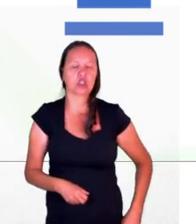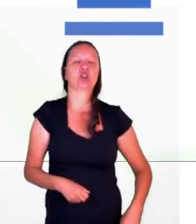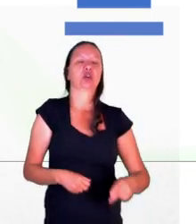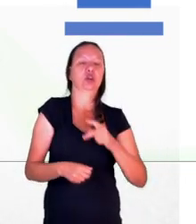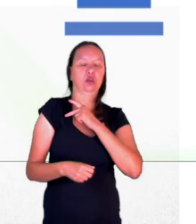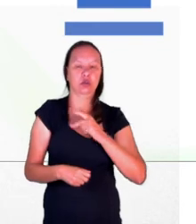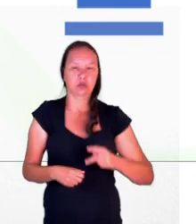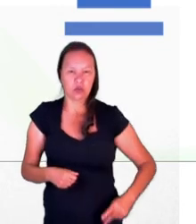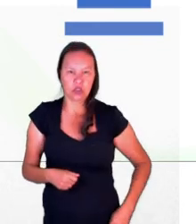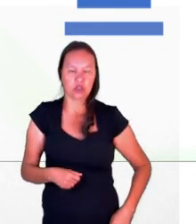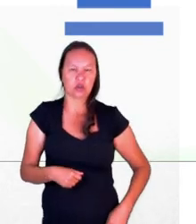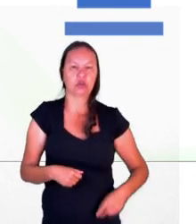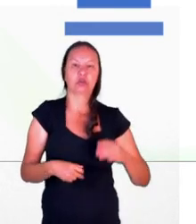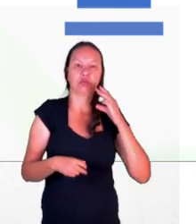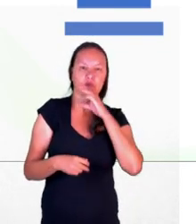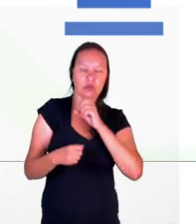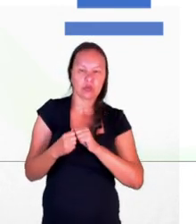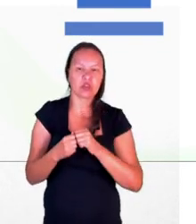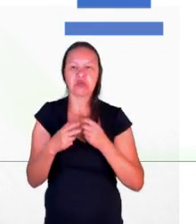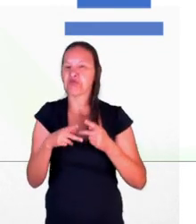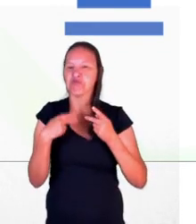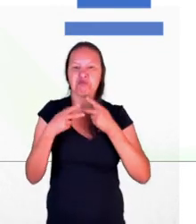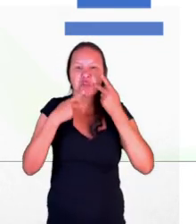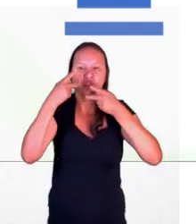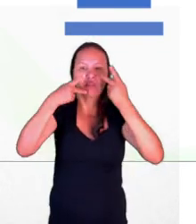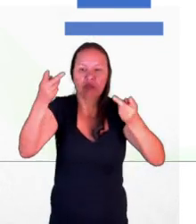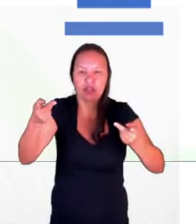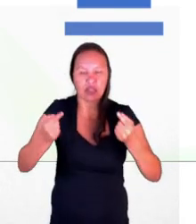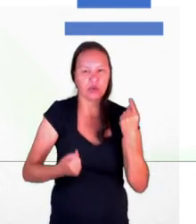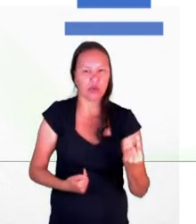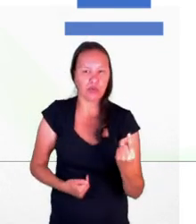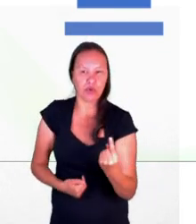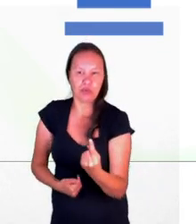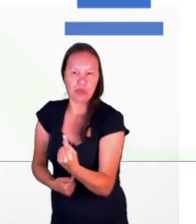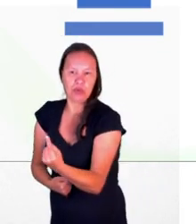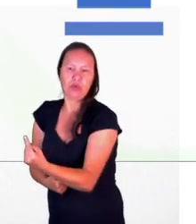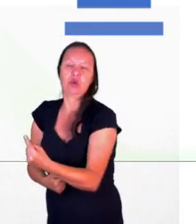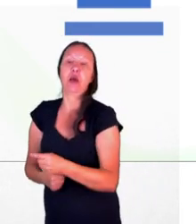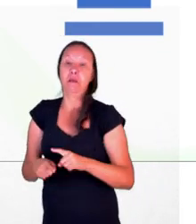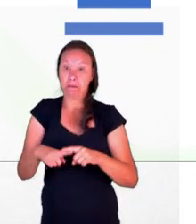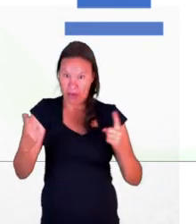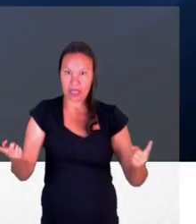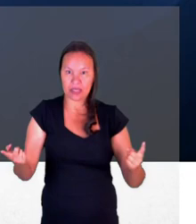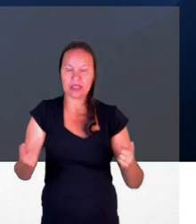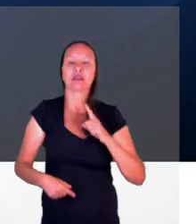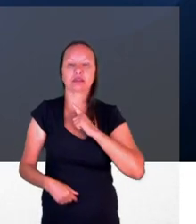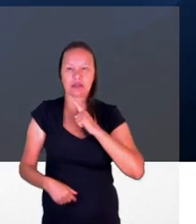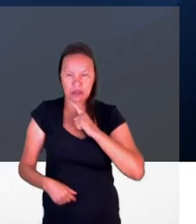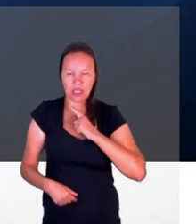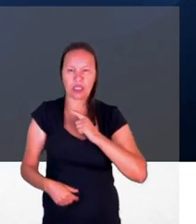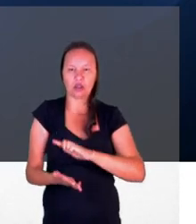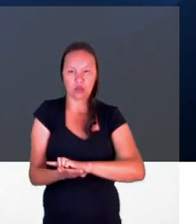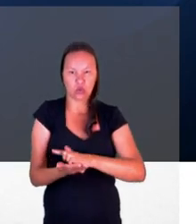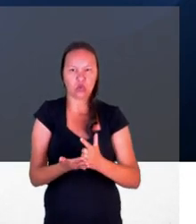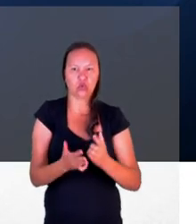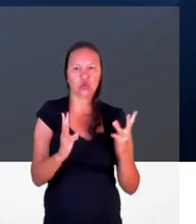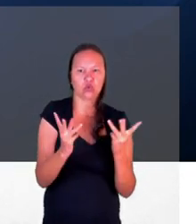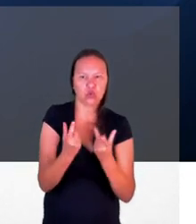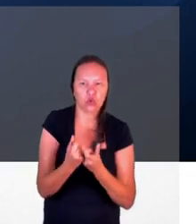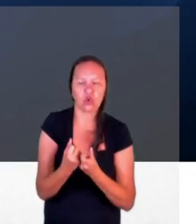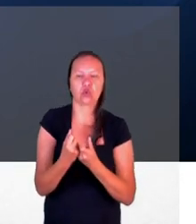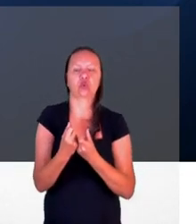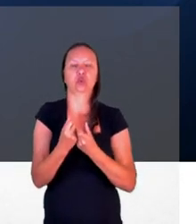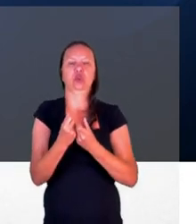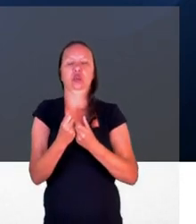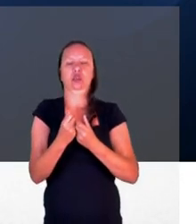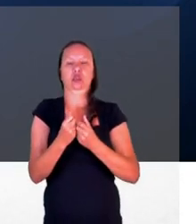judicial nós não vamos ter tempo para falar sobre isso mas existem né no no nos livros ou então na na bibliografia